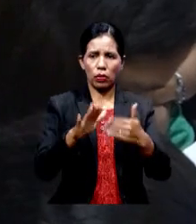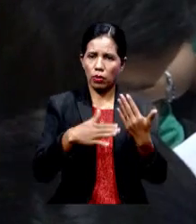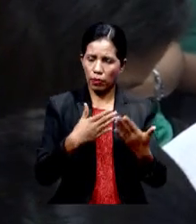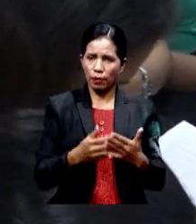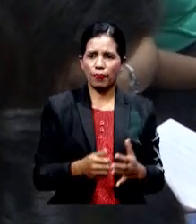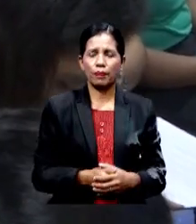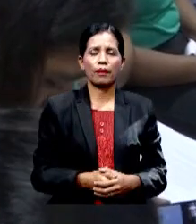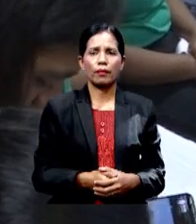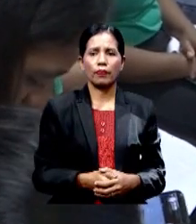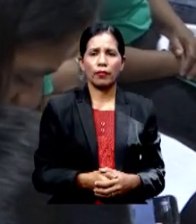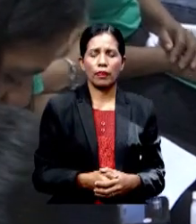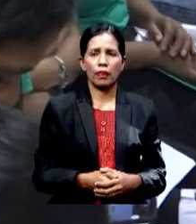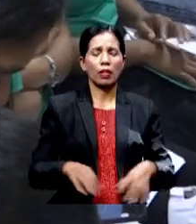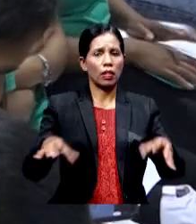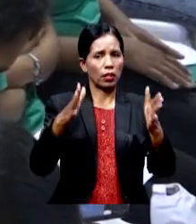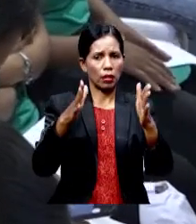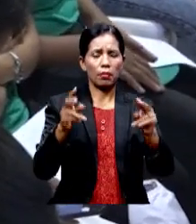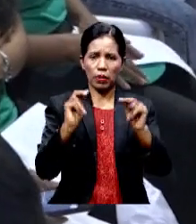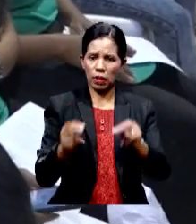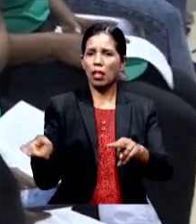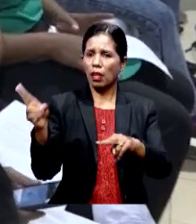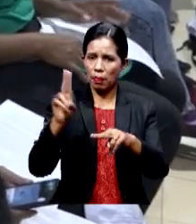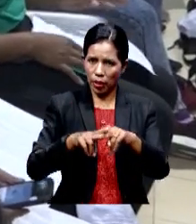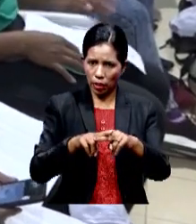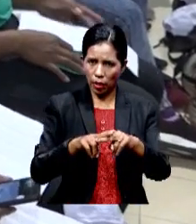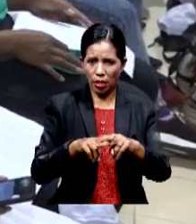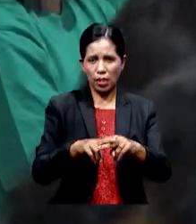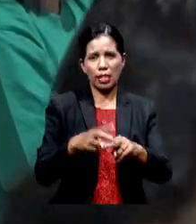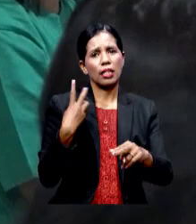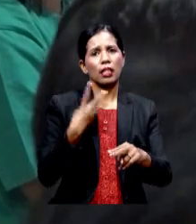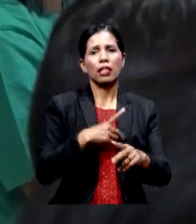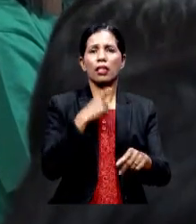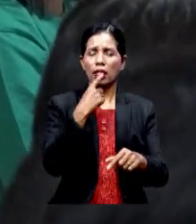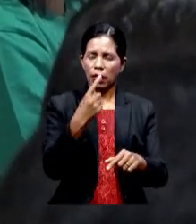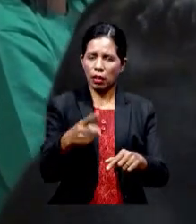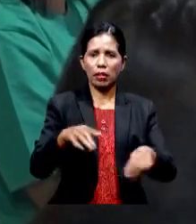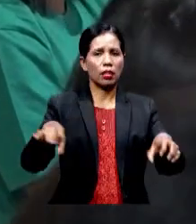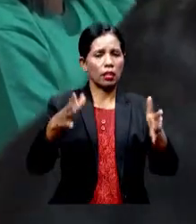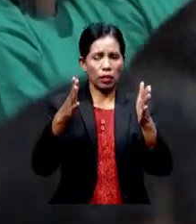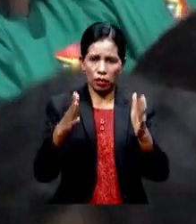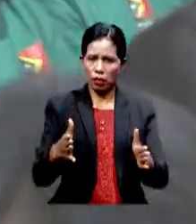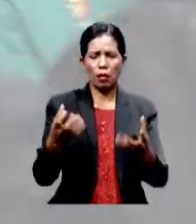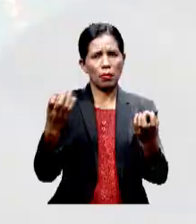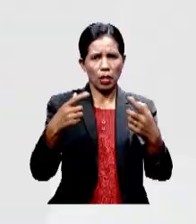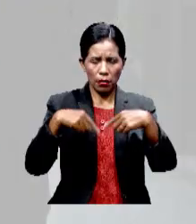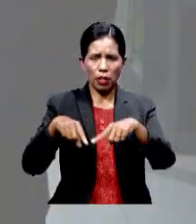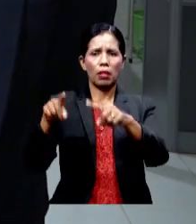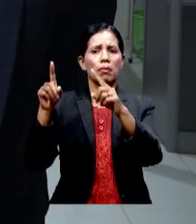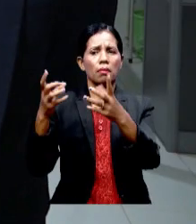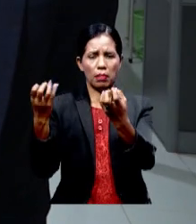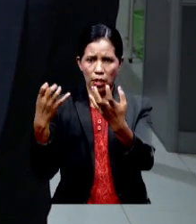Recursos humanos precisa aumentar. Também, ita quando deixam trabalhadores babar a clutar,